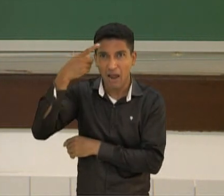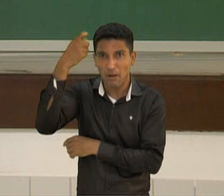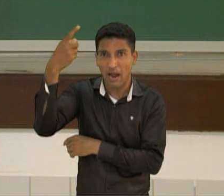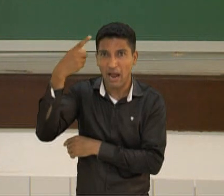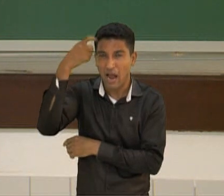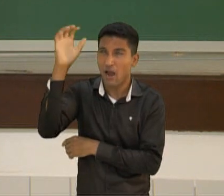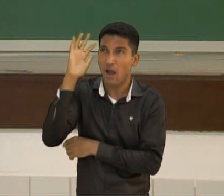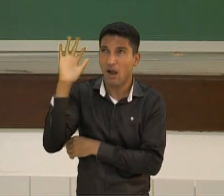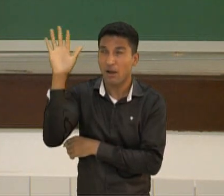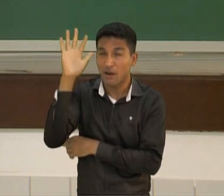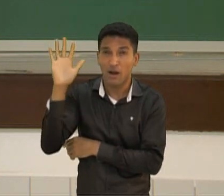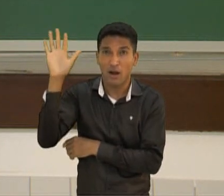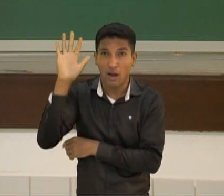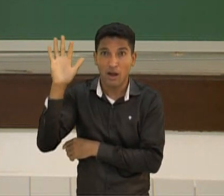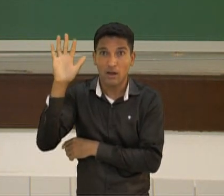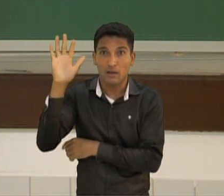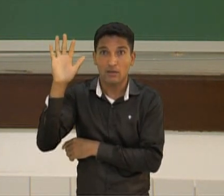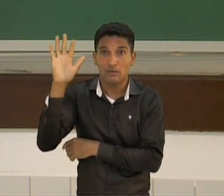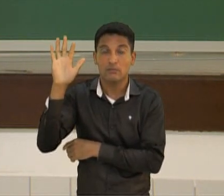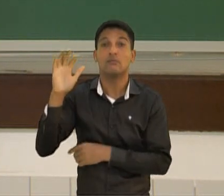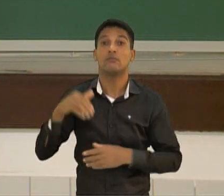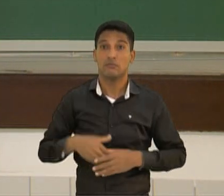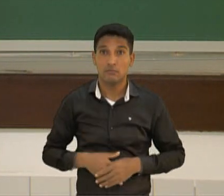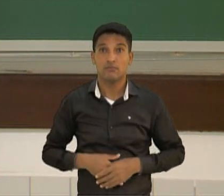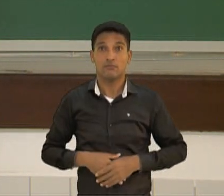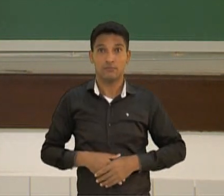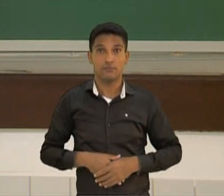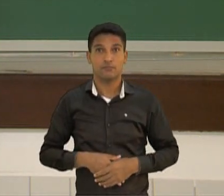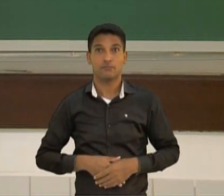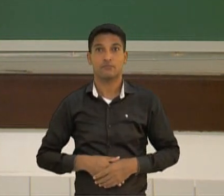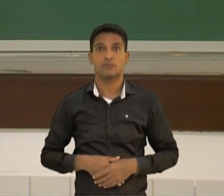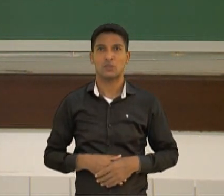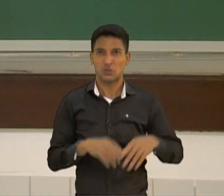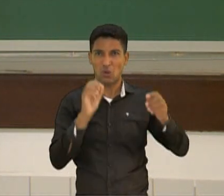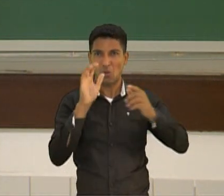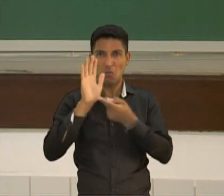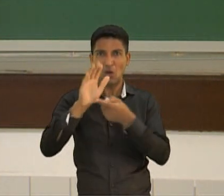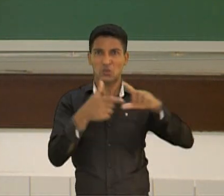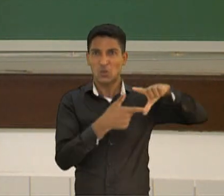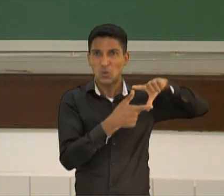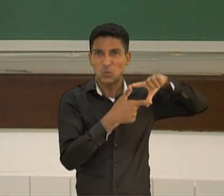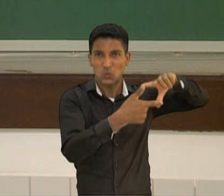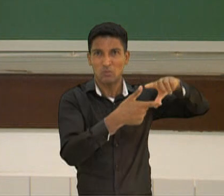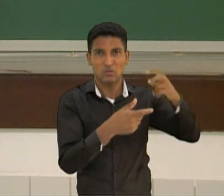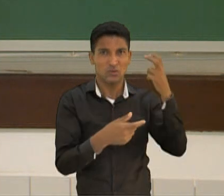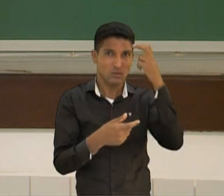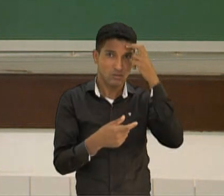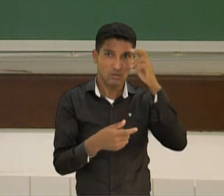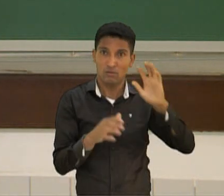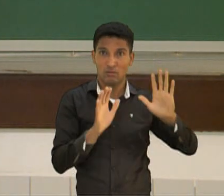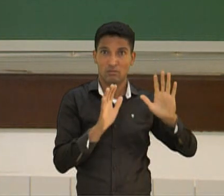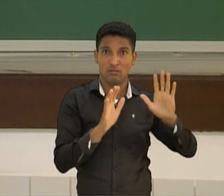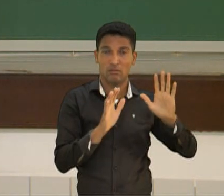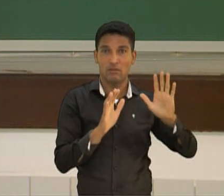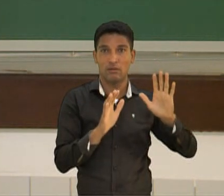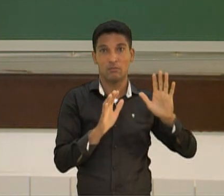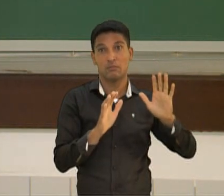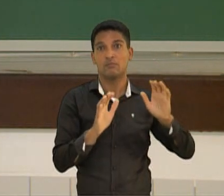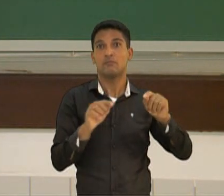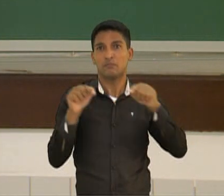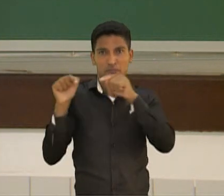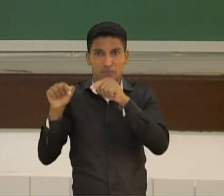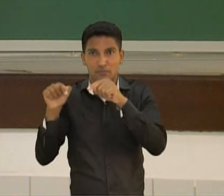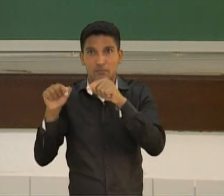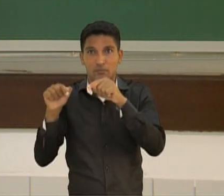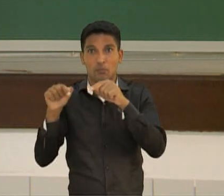ação, né, um acontecimento histórico e assim por diante, ou um costume, inclusive, a cultura, né, que normalmente é registrada